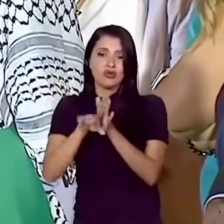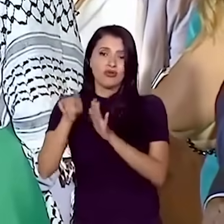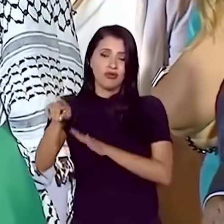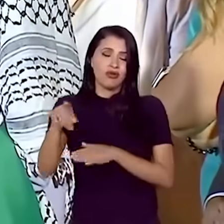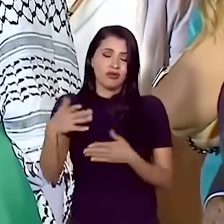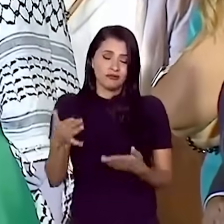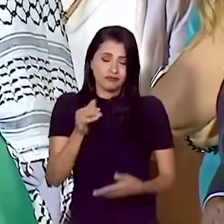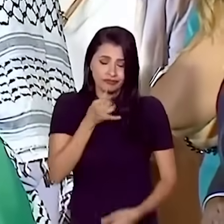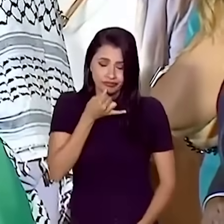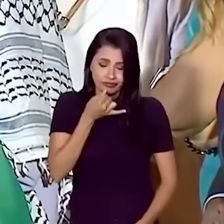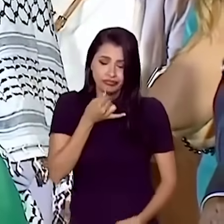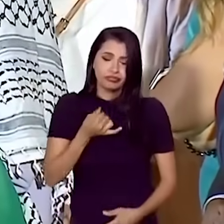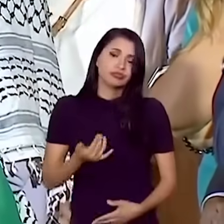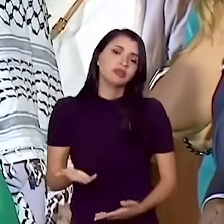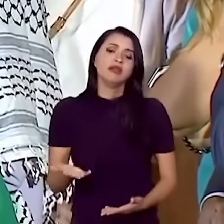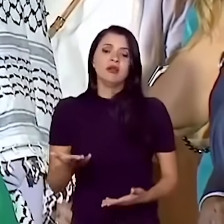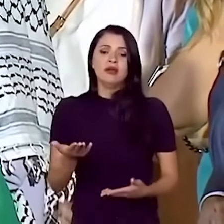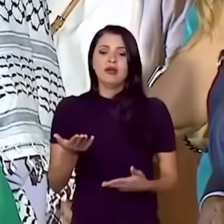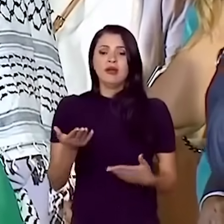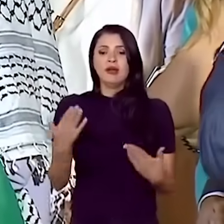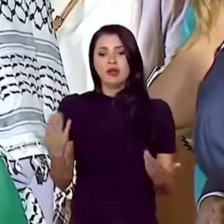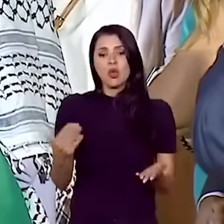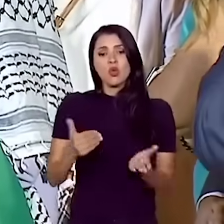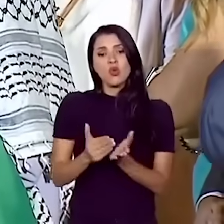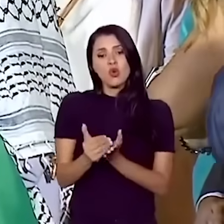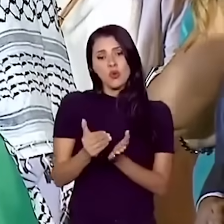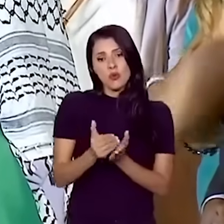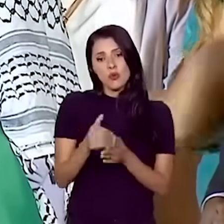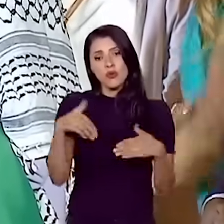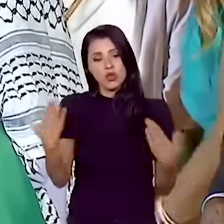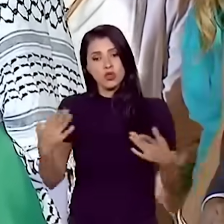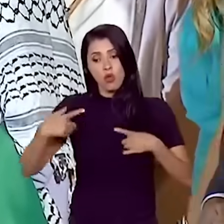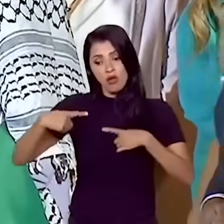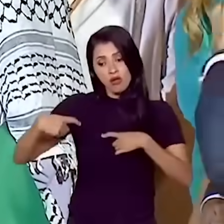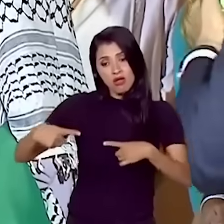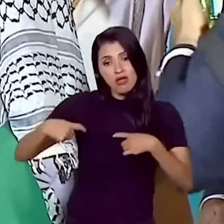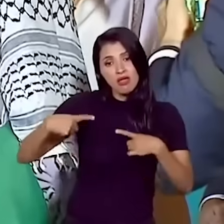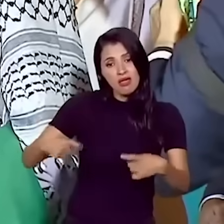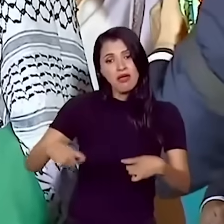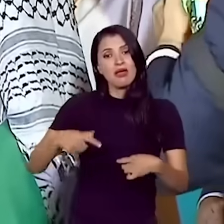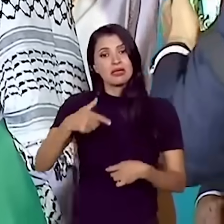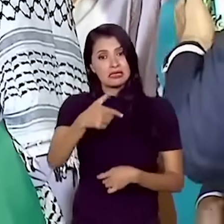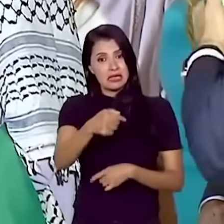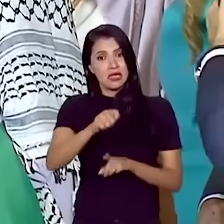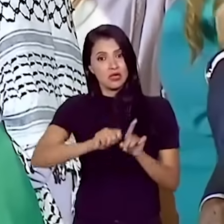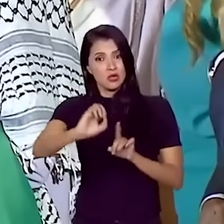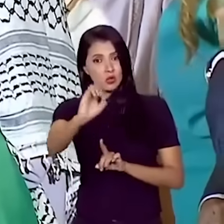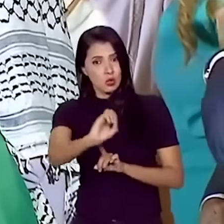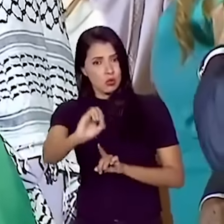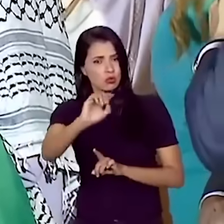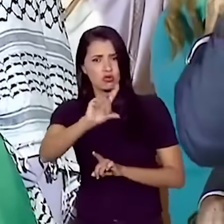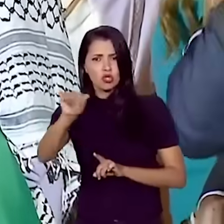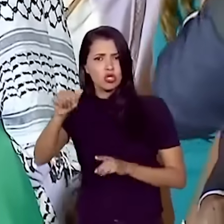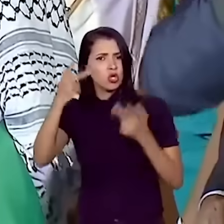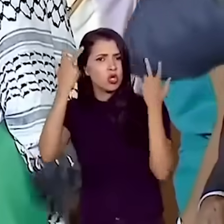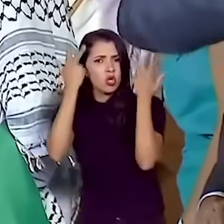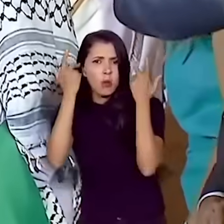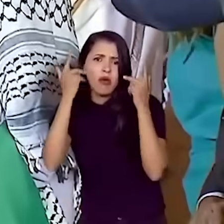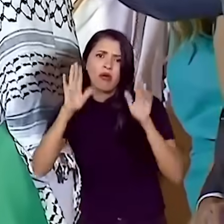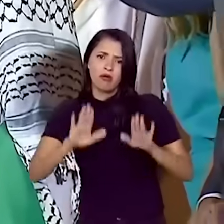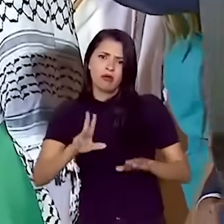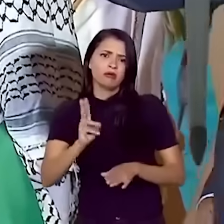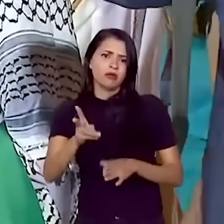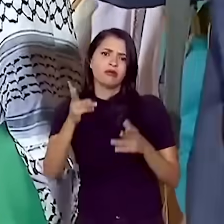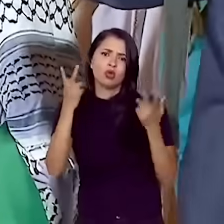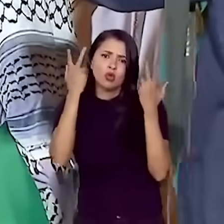lá. Quando começou a guerra, 7 de outubro, era um dia normal, deveria ser um